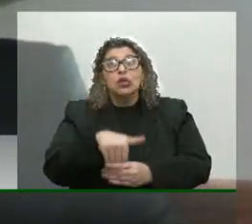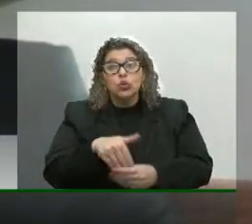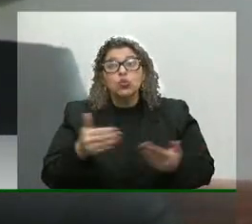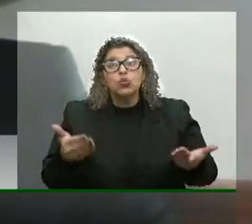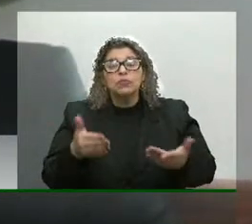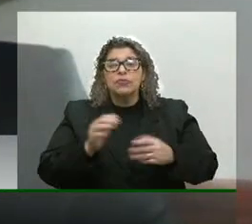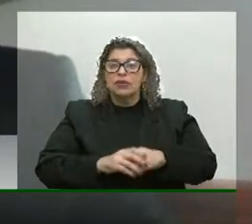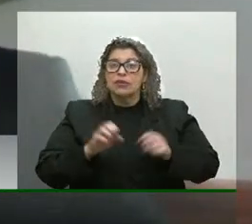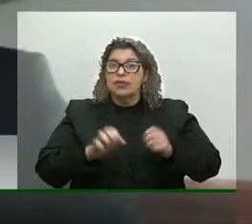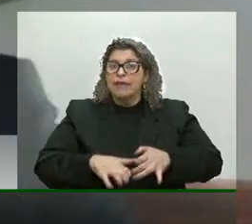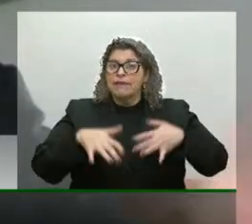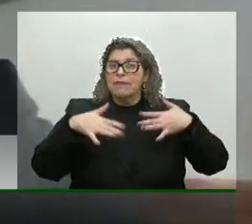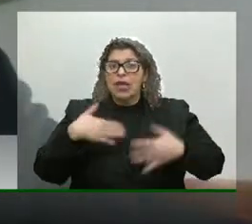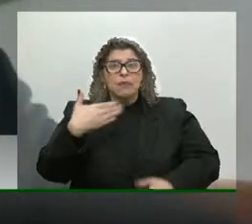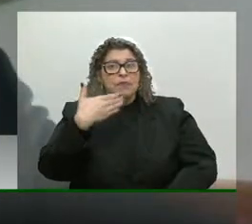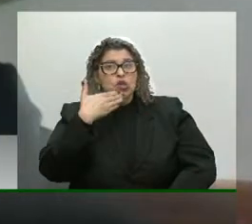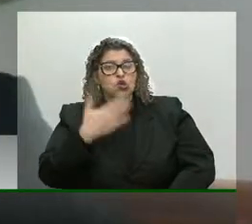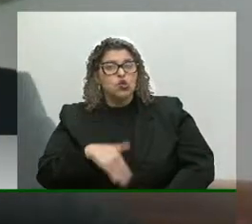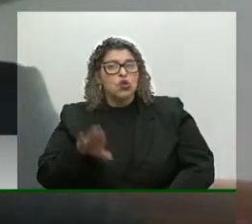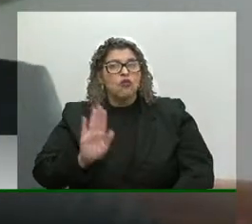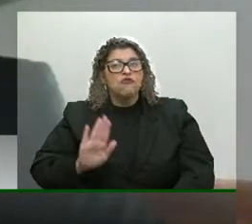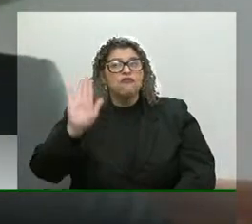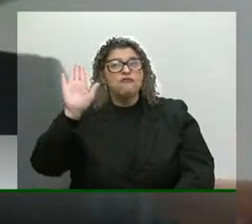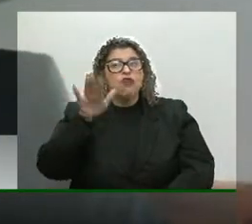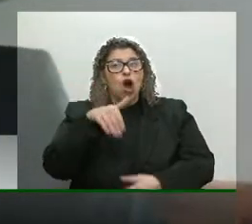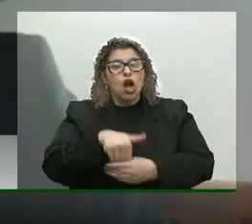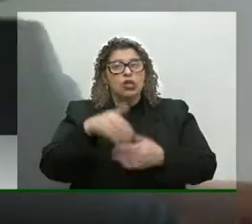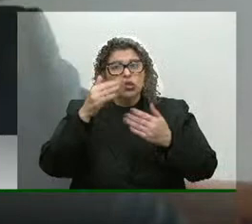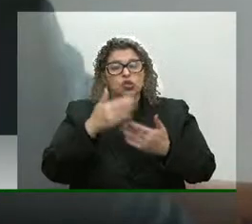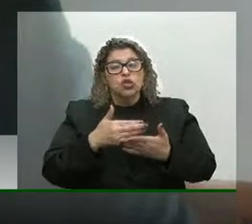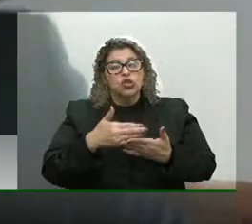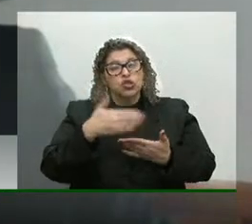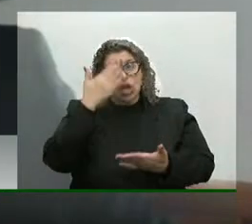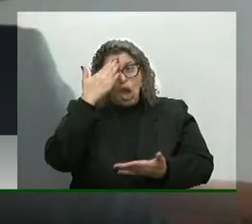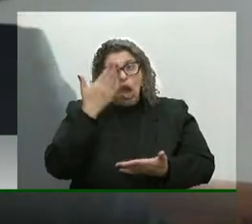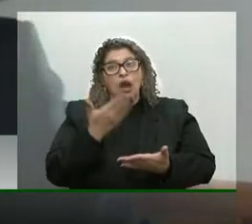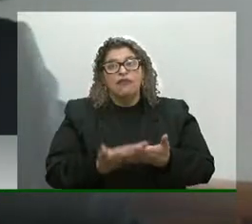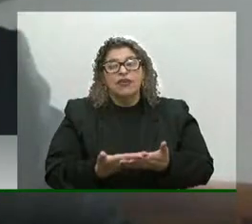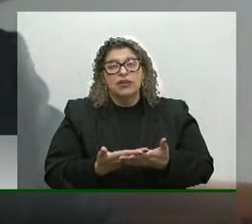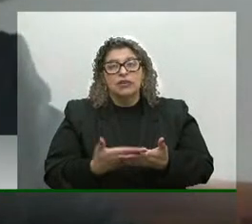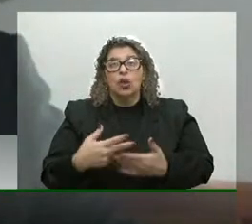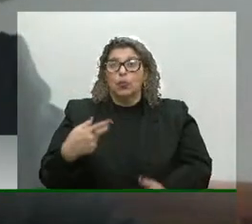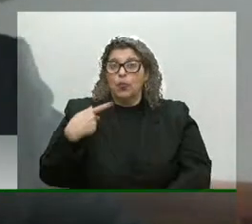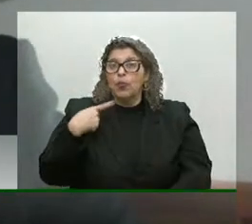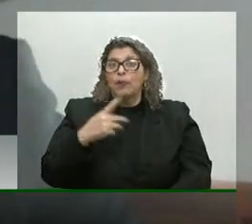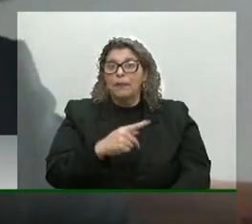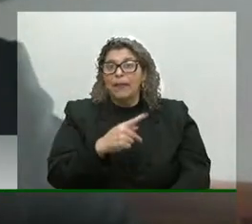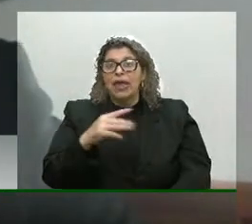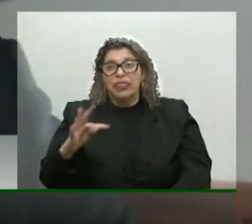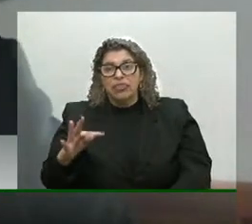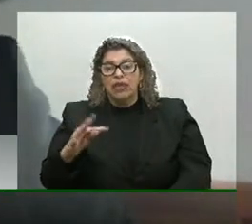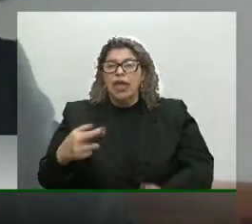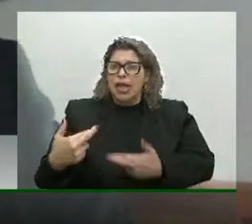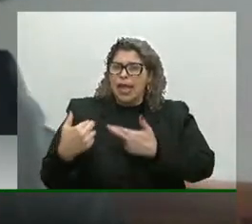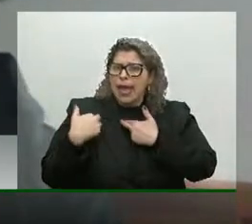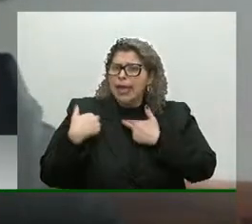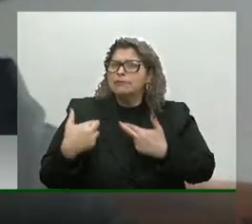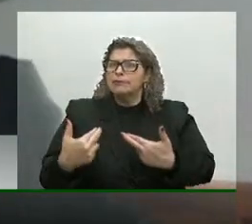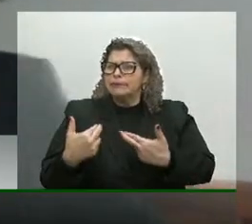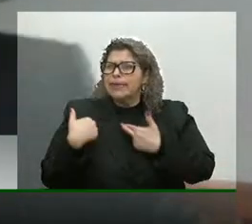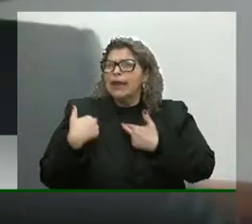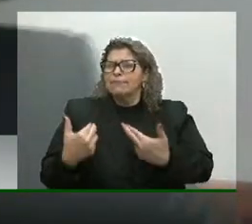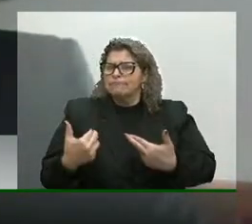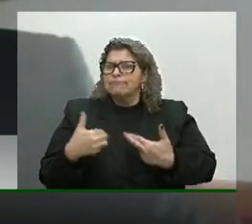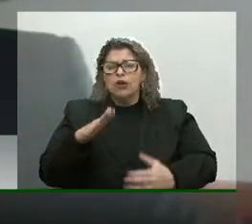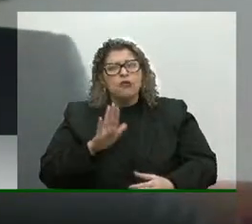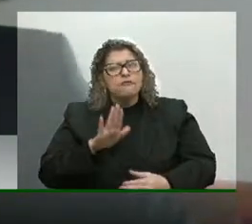na Assembleia Legislativa pedir um voto de confiança, deputada Sofia, a bancada do PT responsavelmente deu a ele